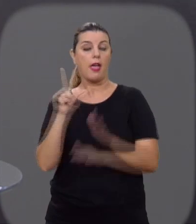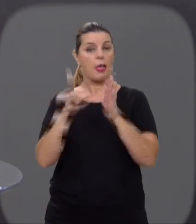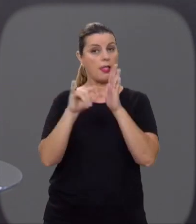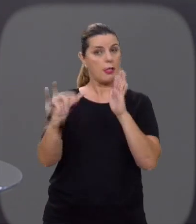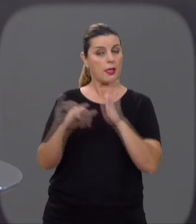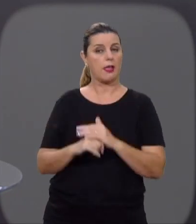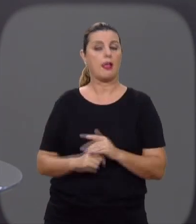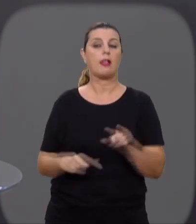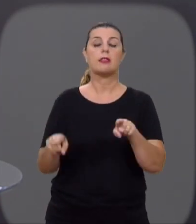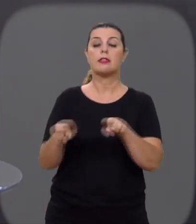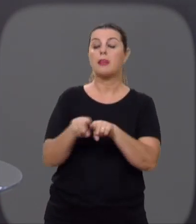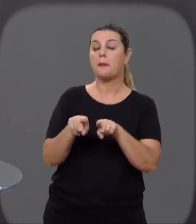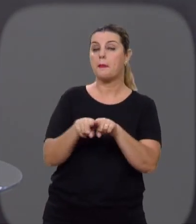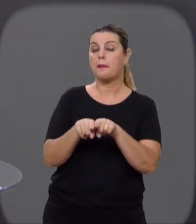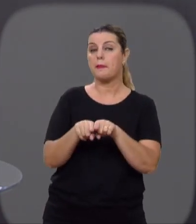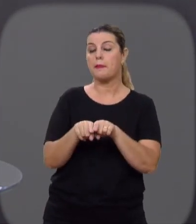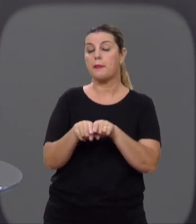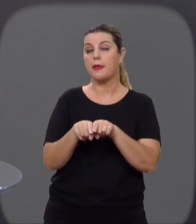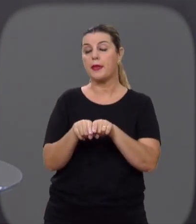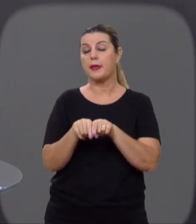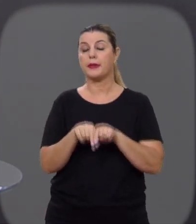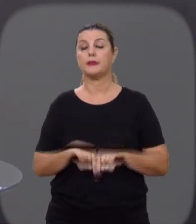Essa lei também, ela